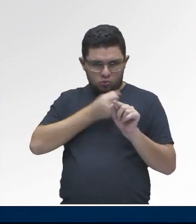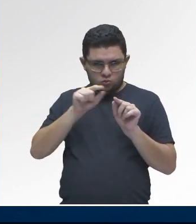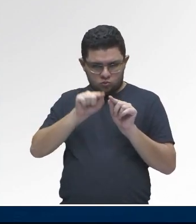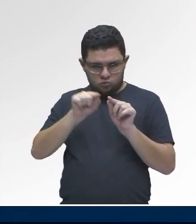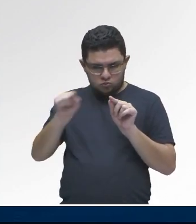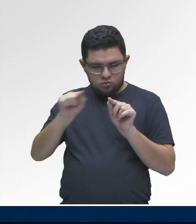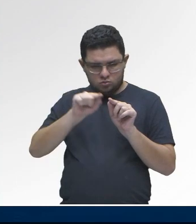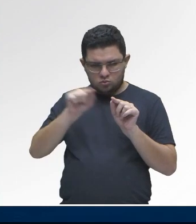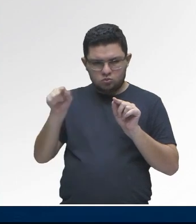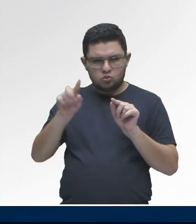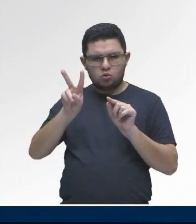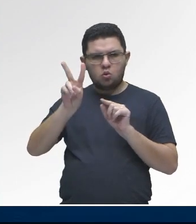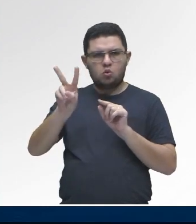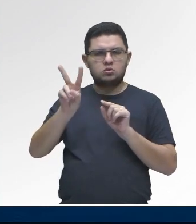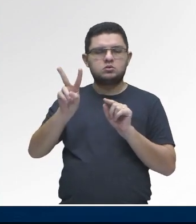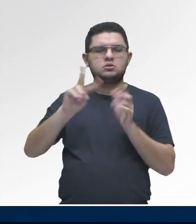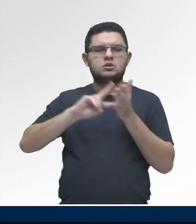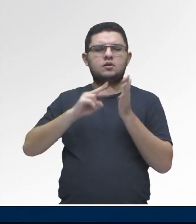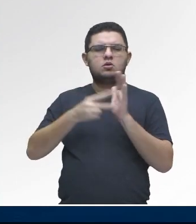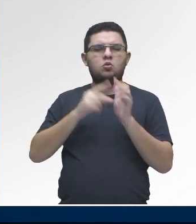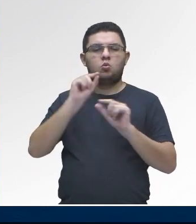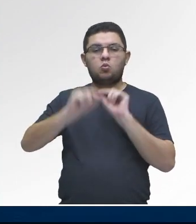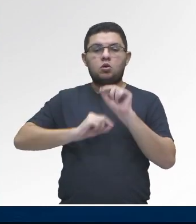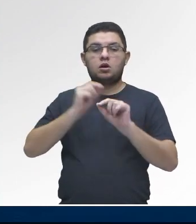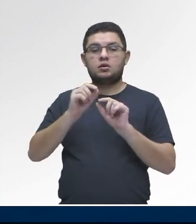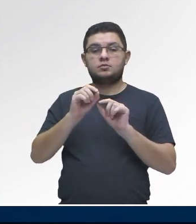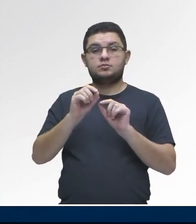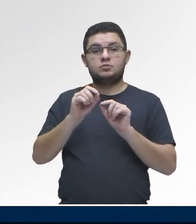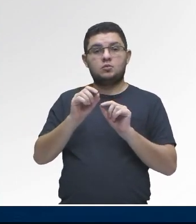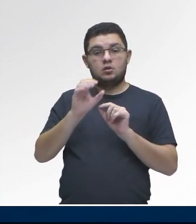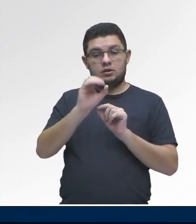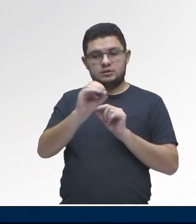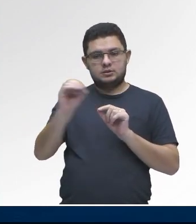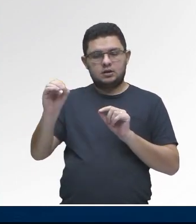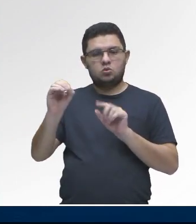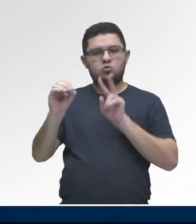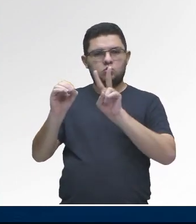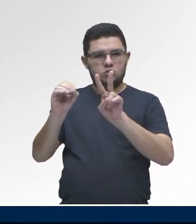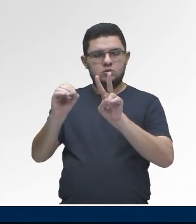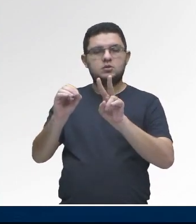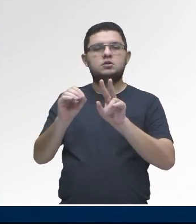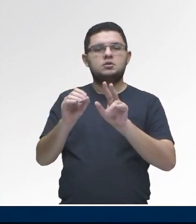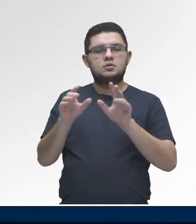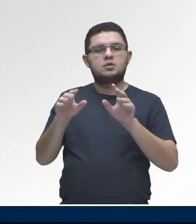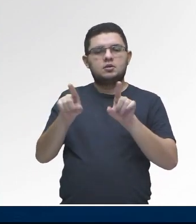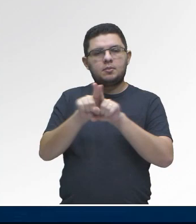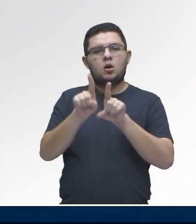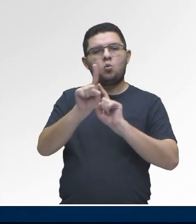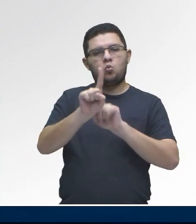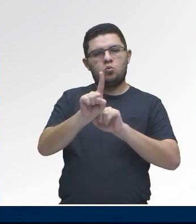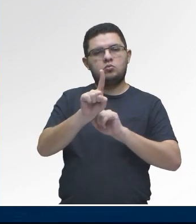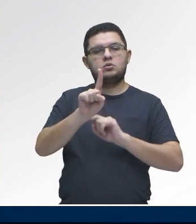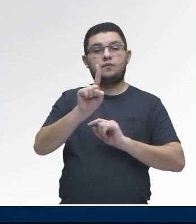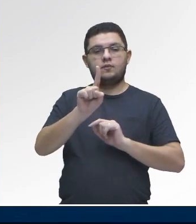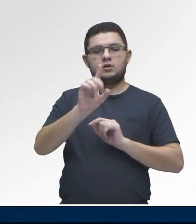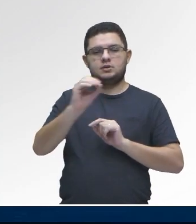corresponde a 2 zeros no denominador e o número 1. Então você remove a